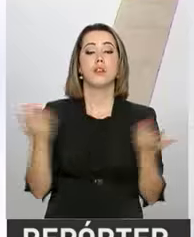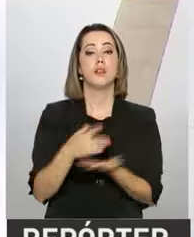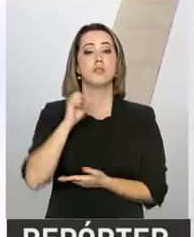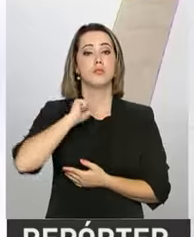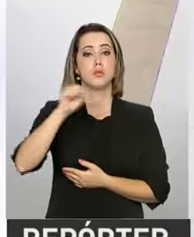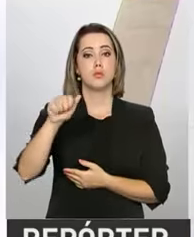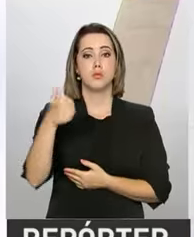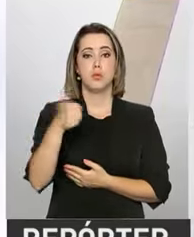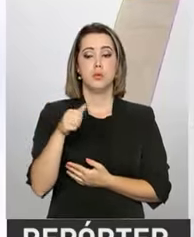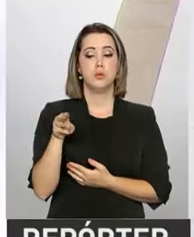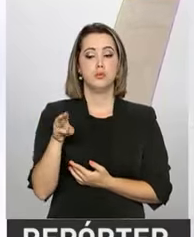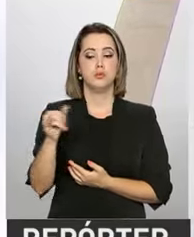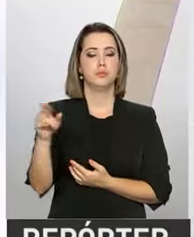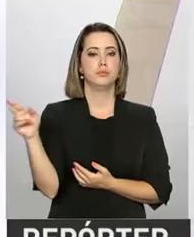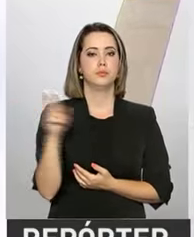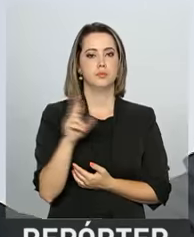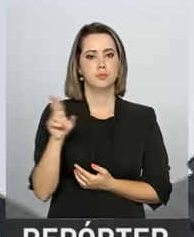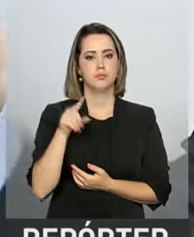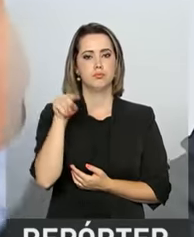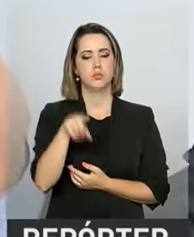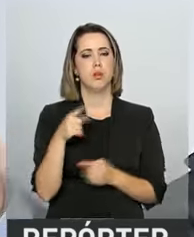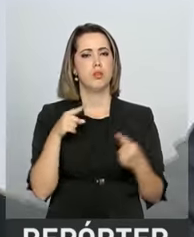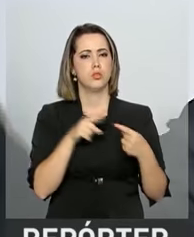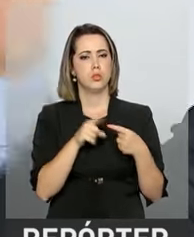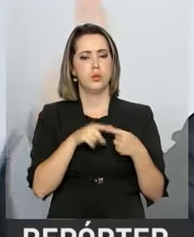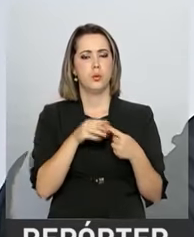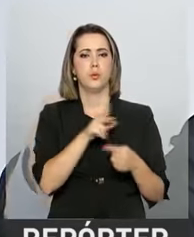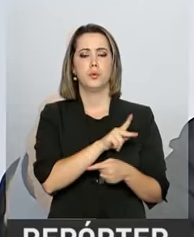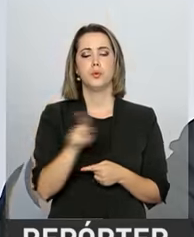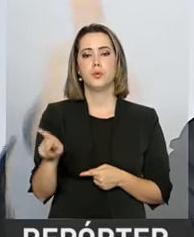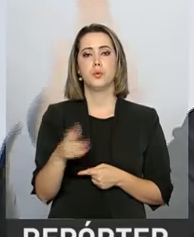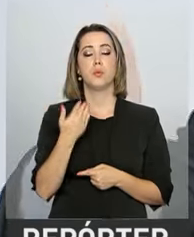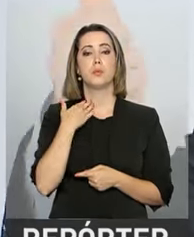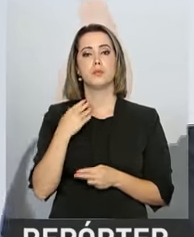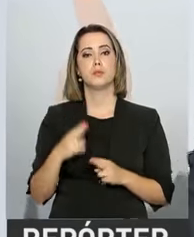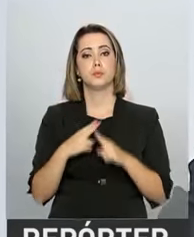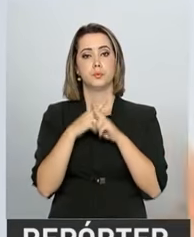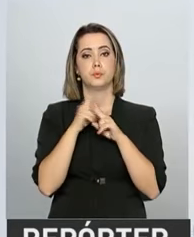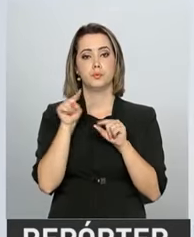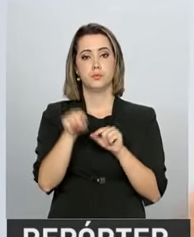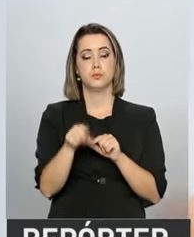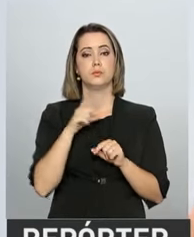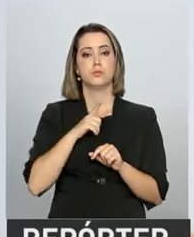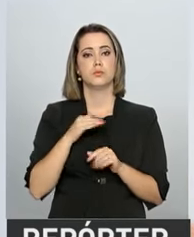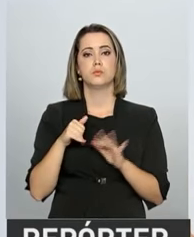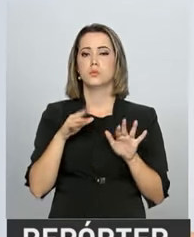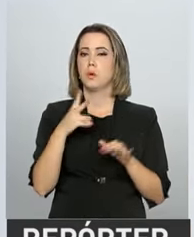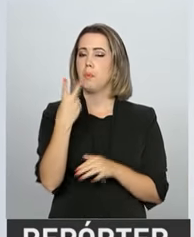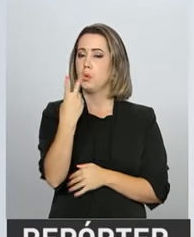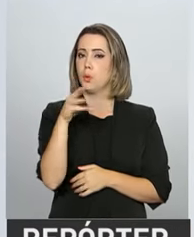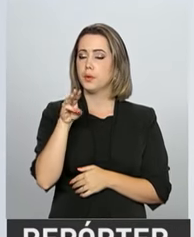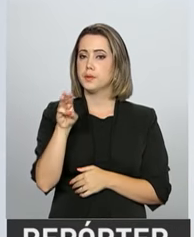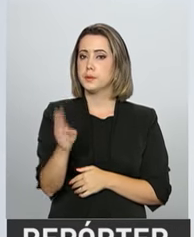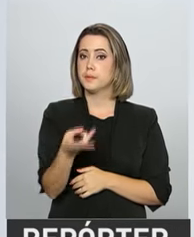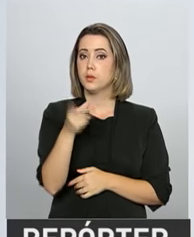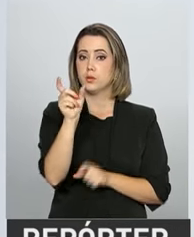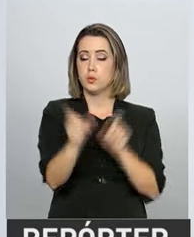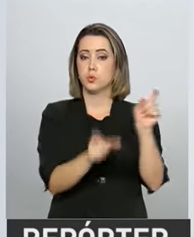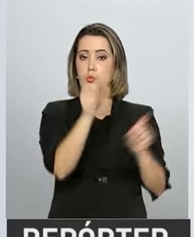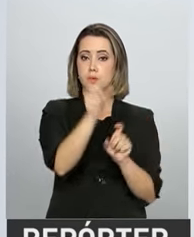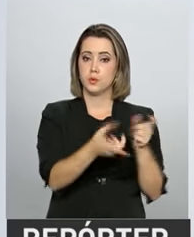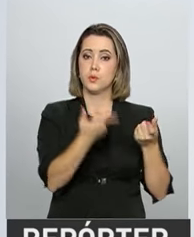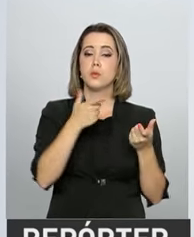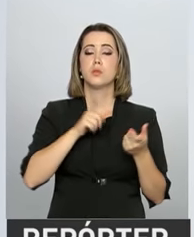é de 11 bilhões de reais de acordo com o presidente da caixa econômica federal cerca de 2 milhões e 300